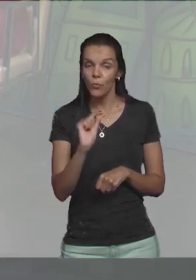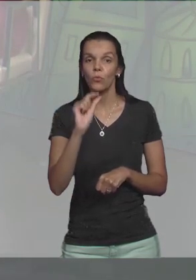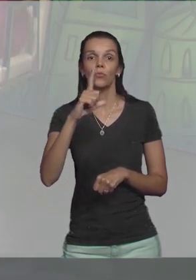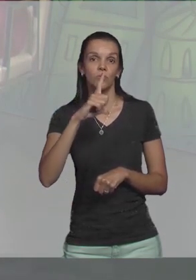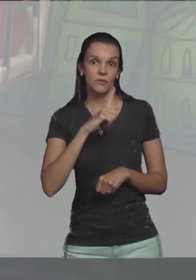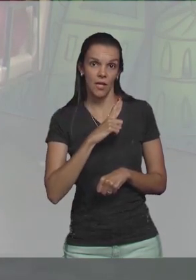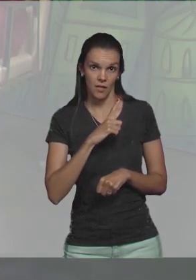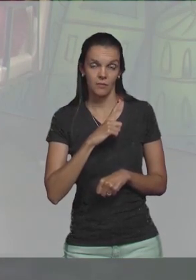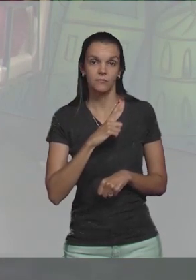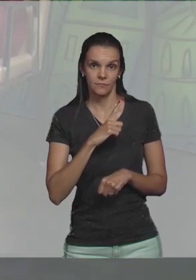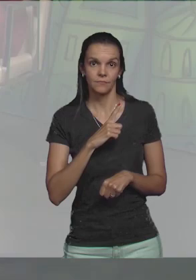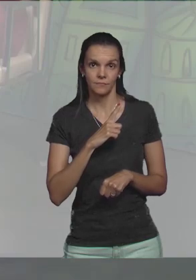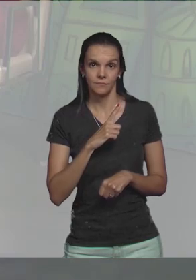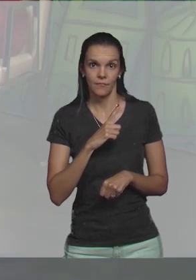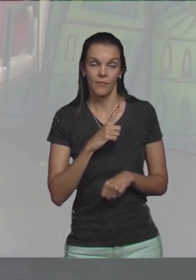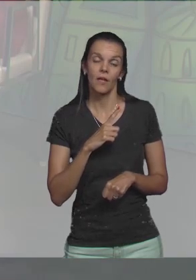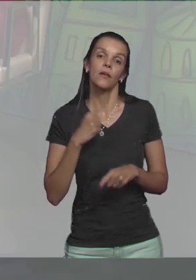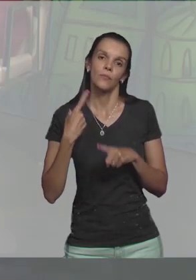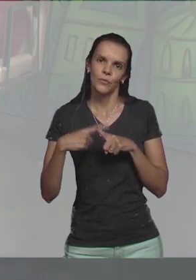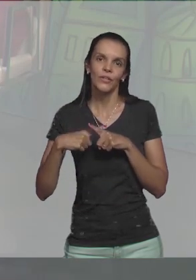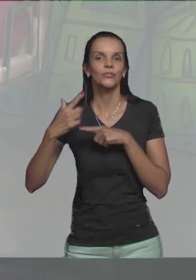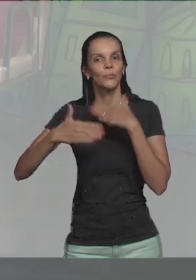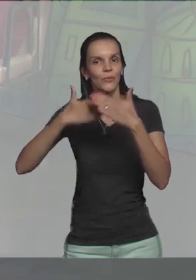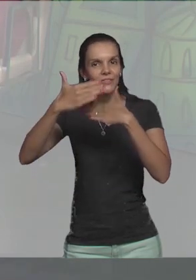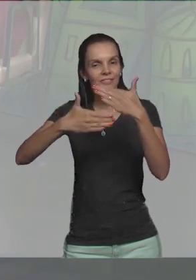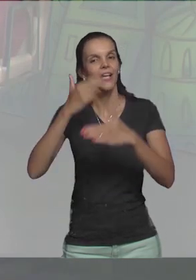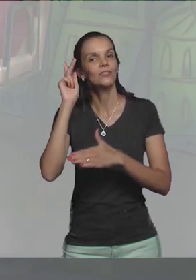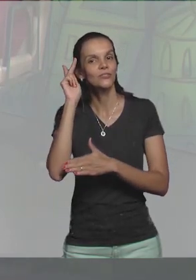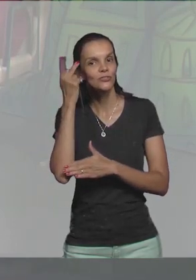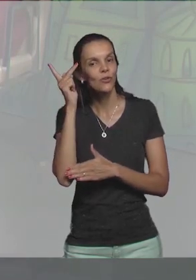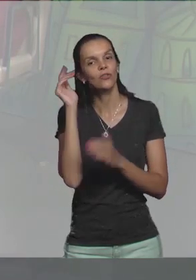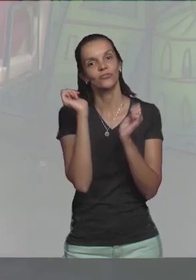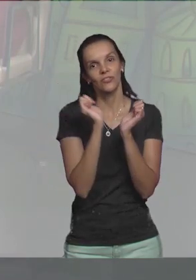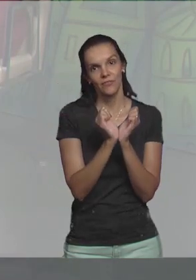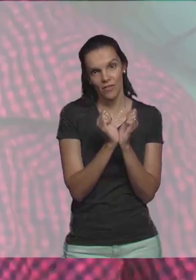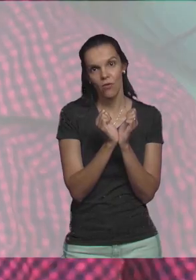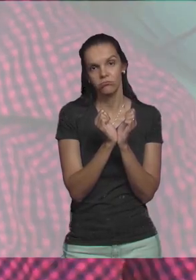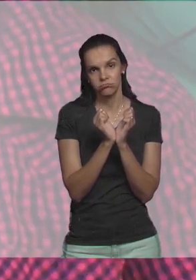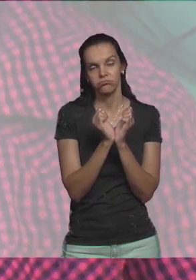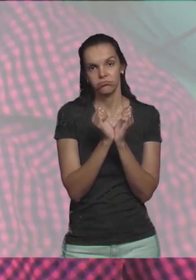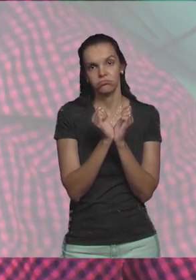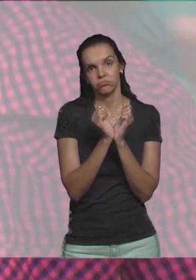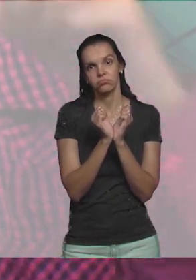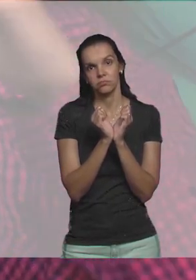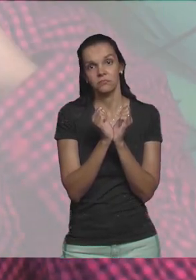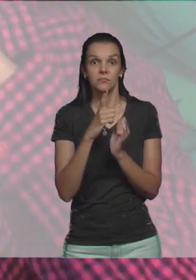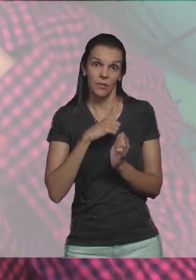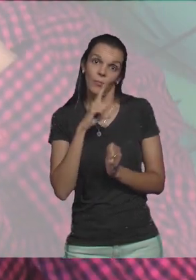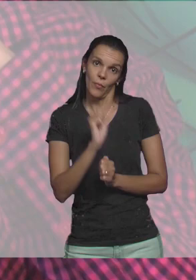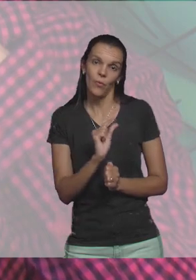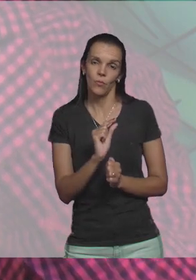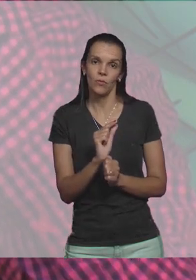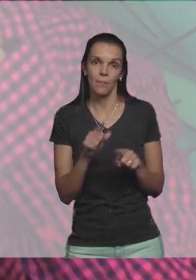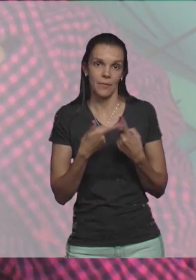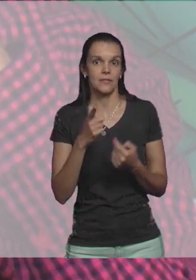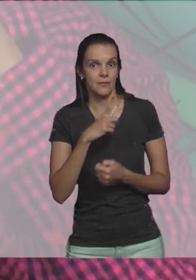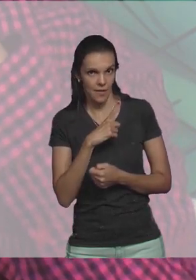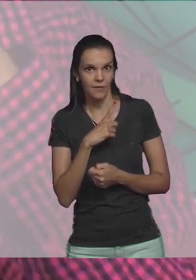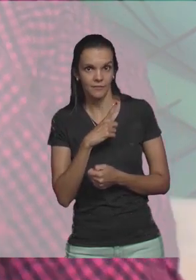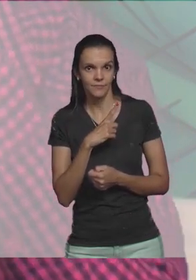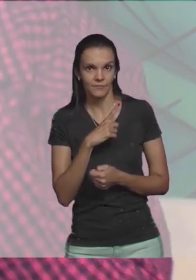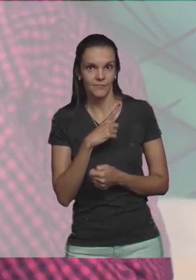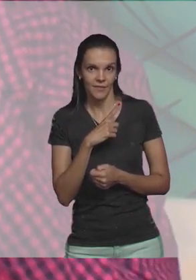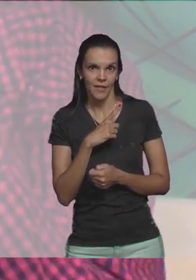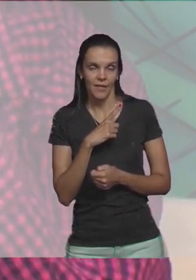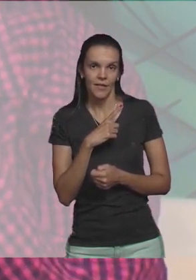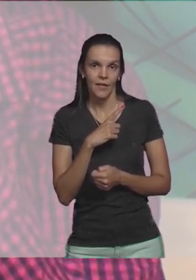gente falou antes, a fala de antes. Porque a gente vem num processo histórico de escravidão, né? Então, vai